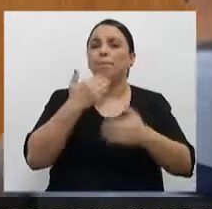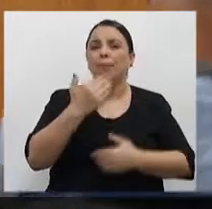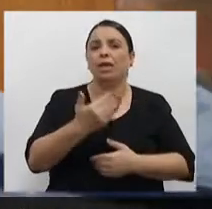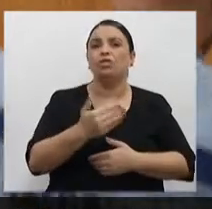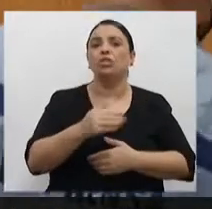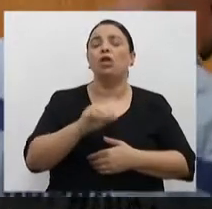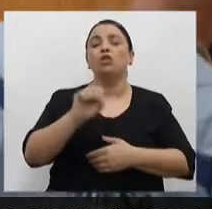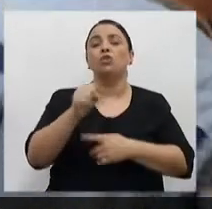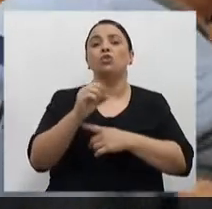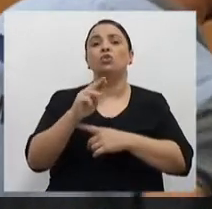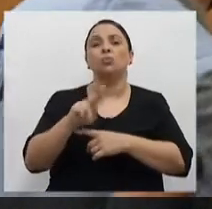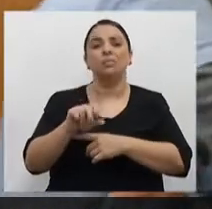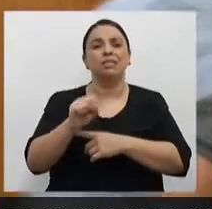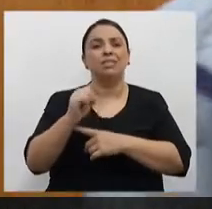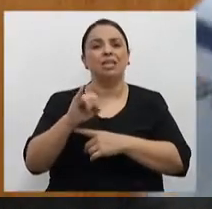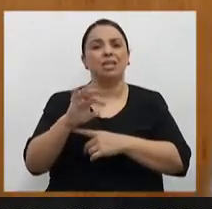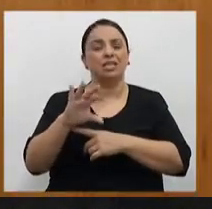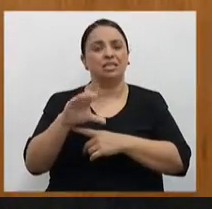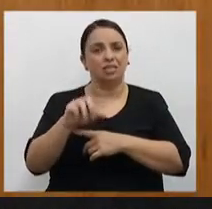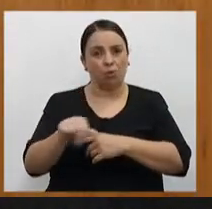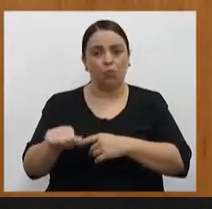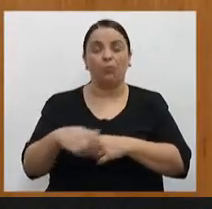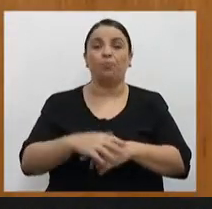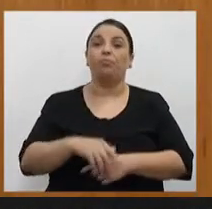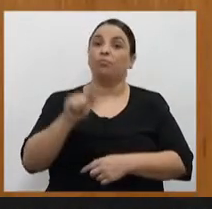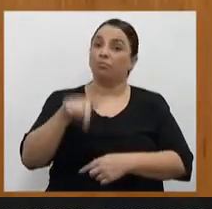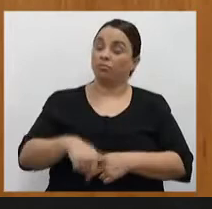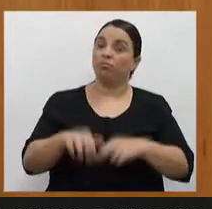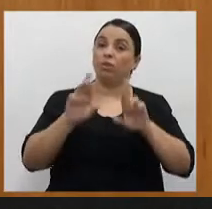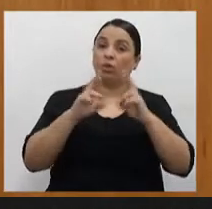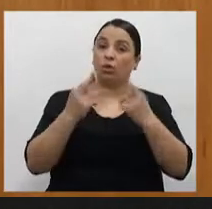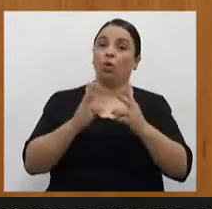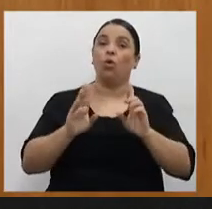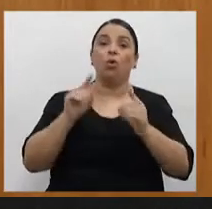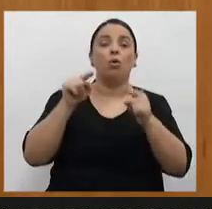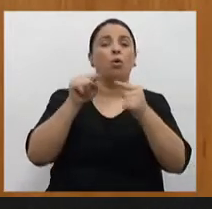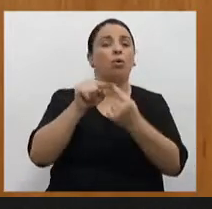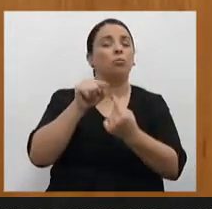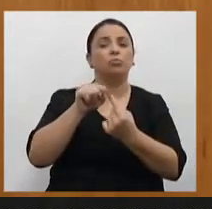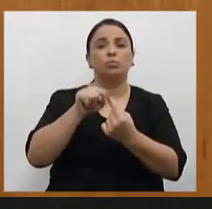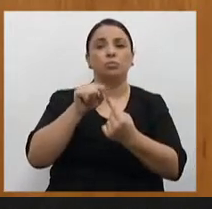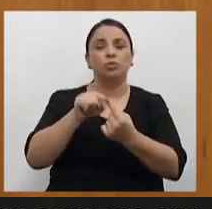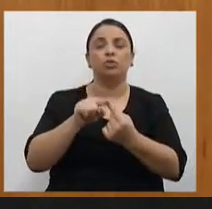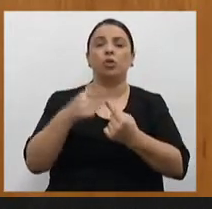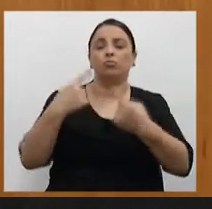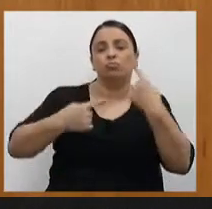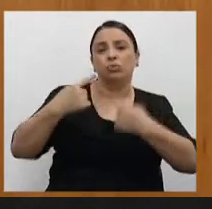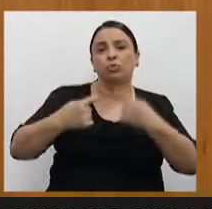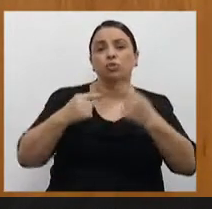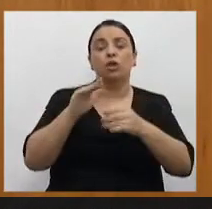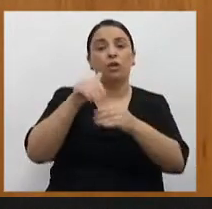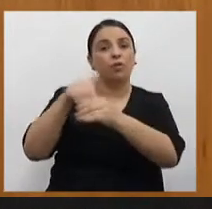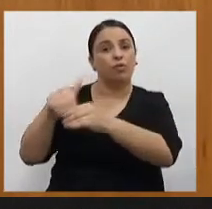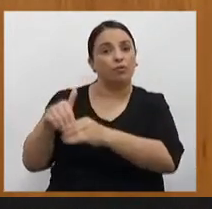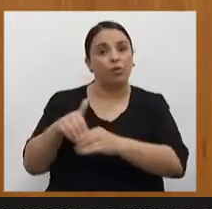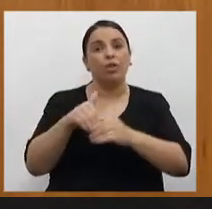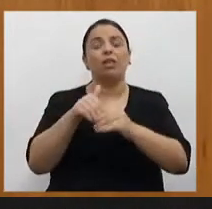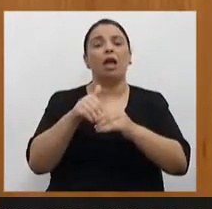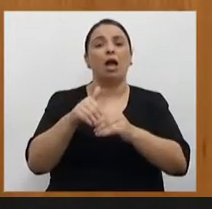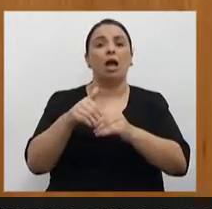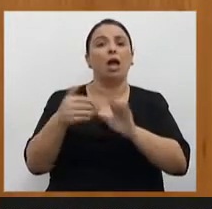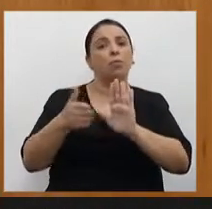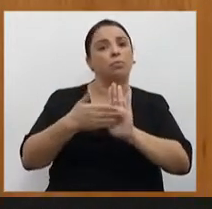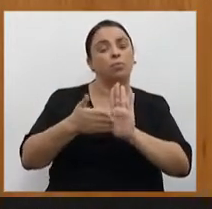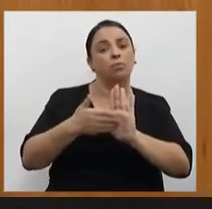destina a receber, discutir e votar proposições da comissão, em especial a debater em audiência